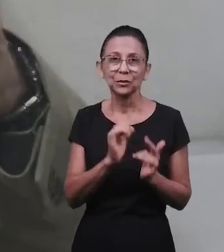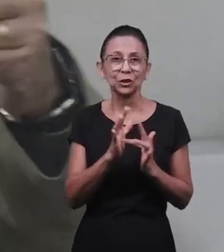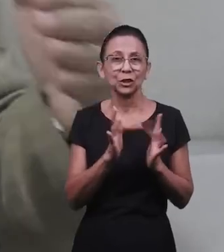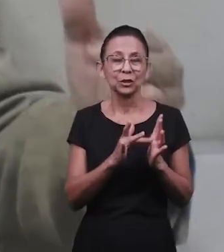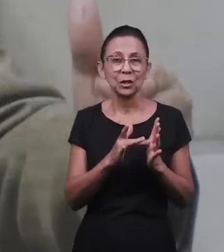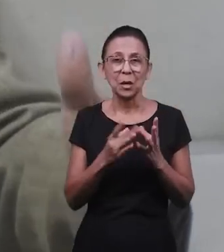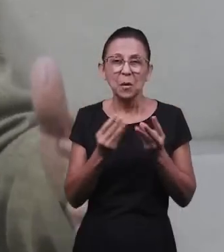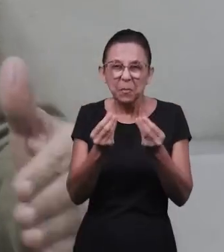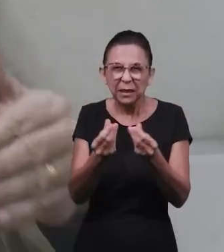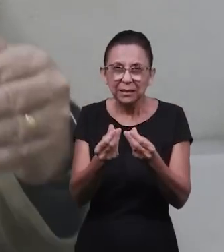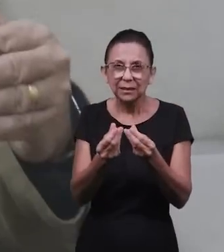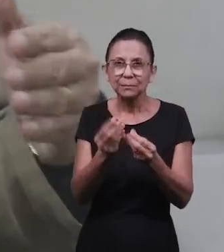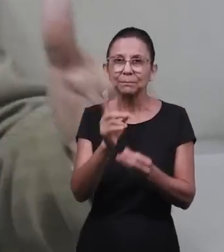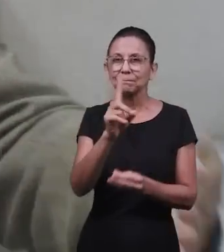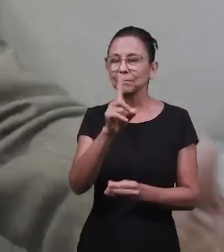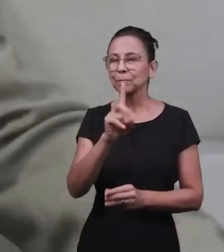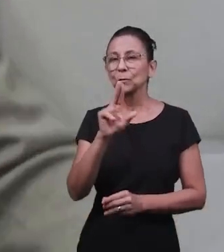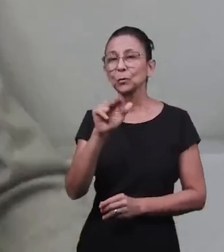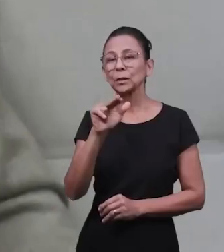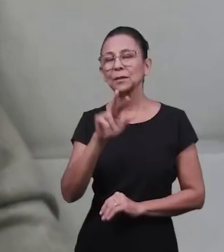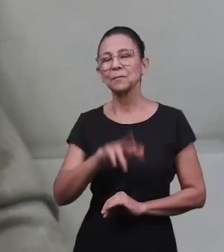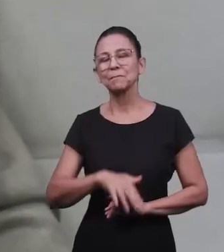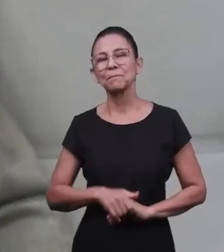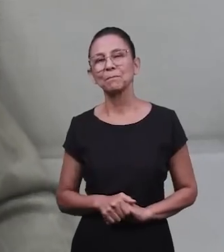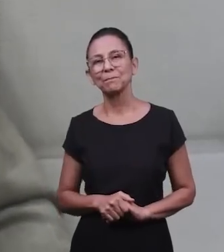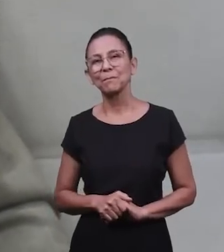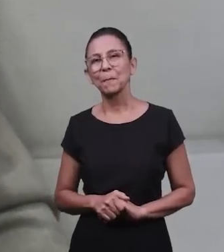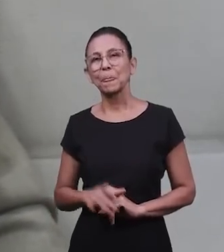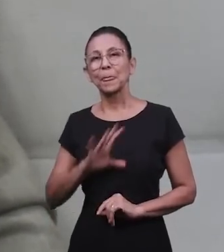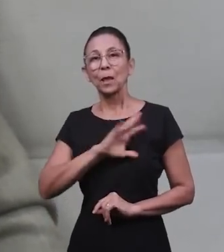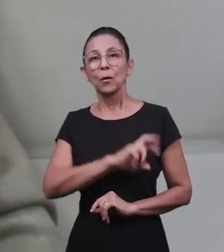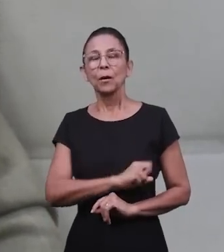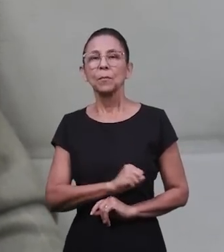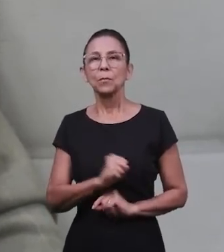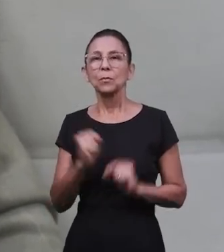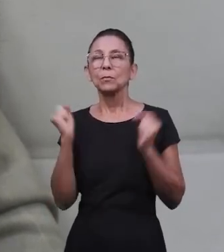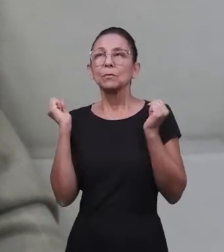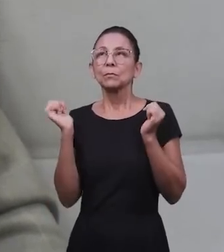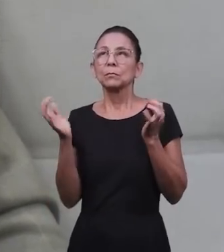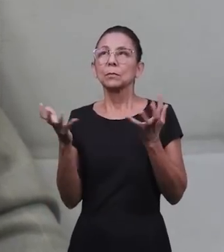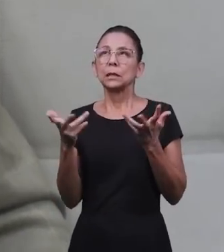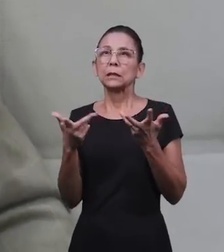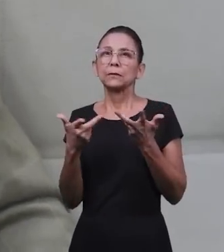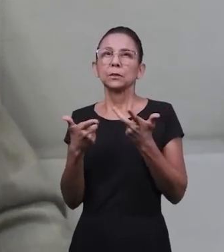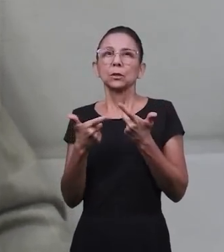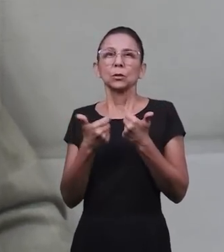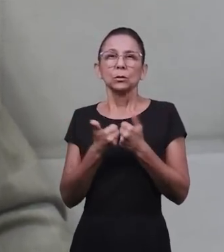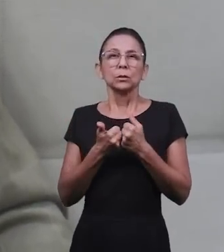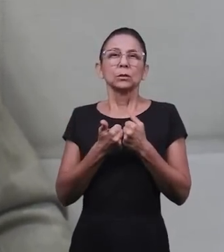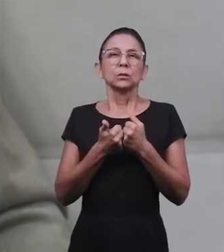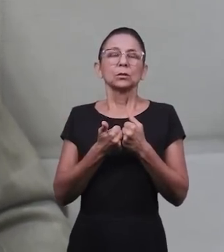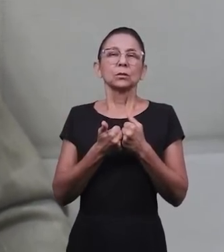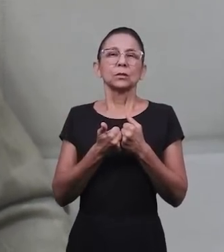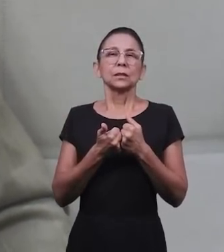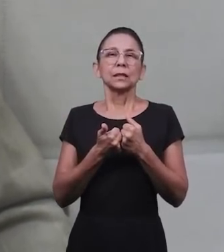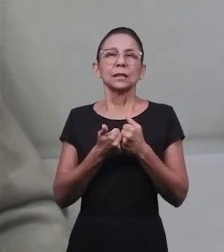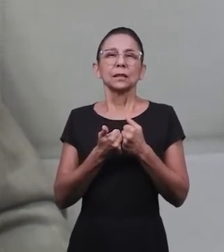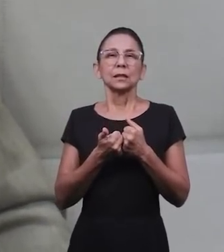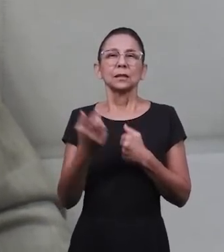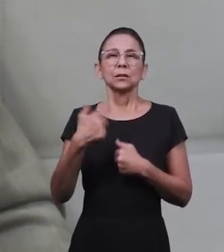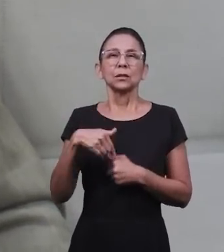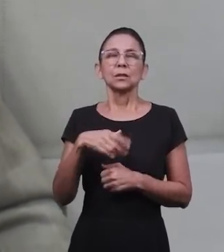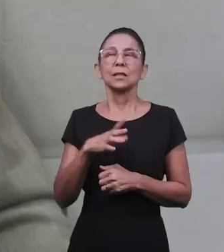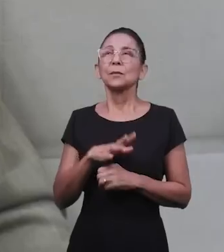não merecíamos e nem merecemos. Um amor glorioso que nos permite